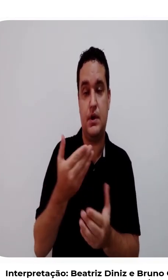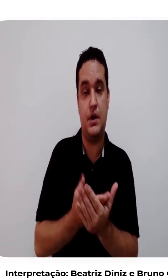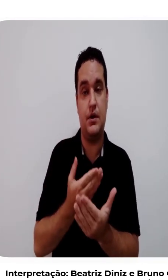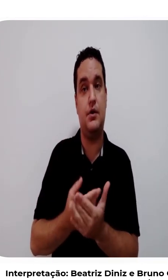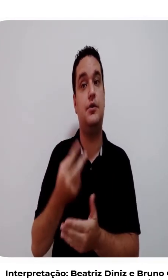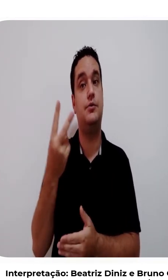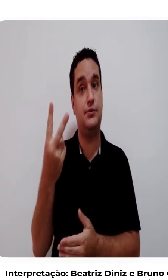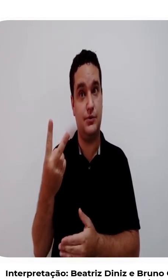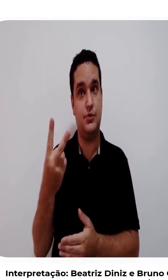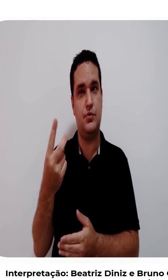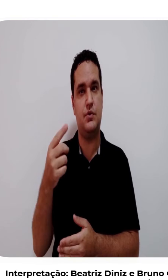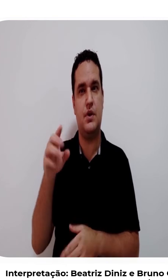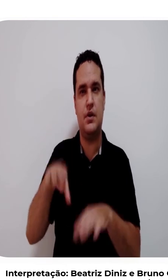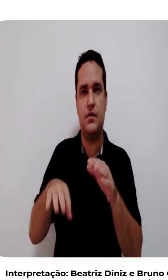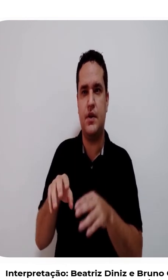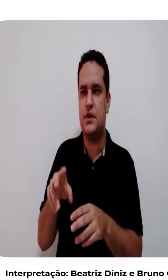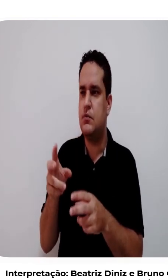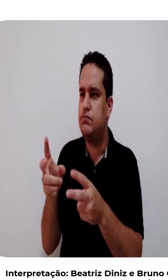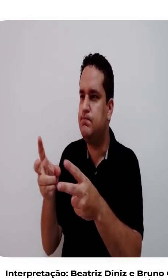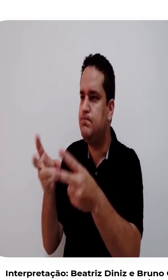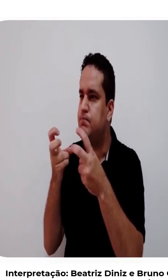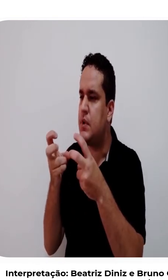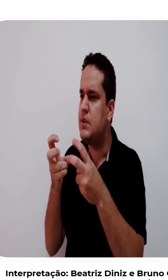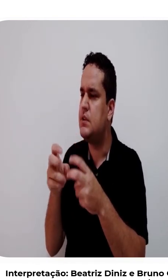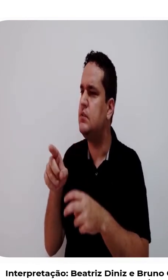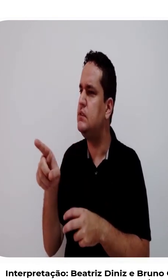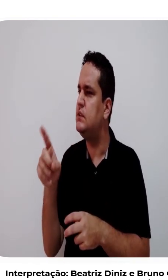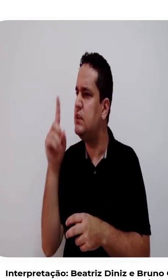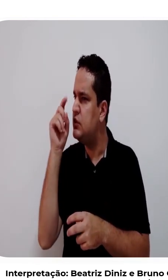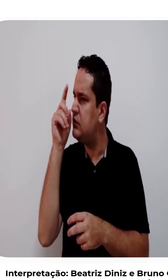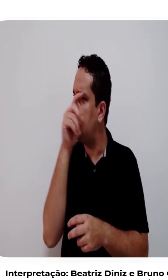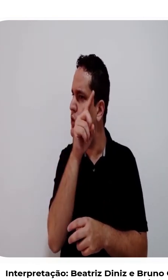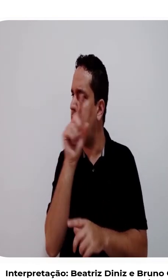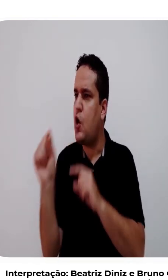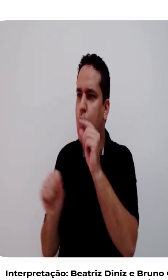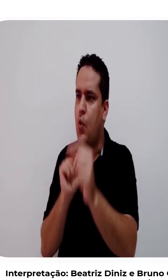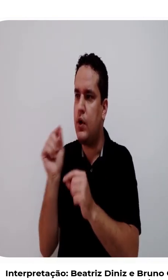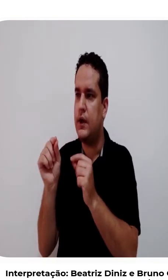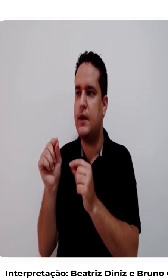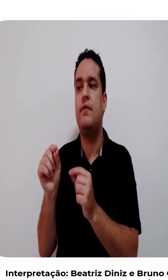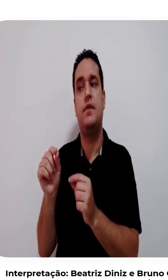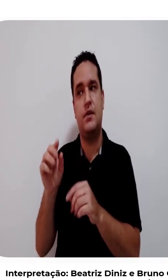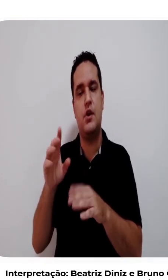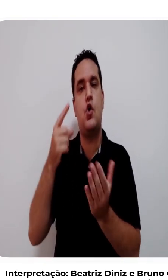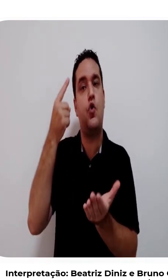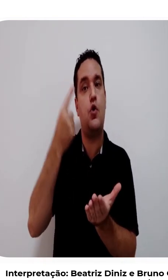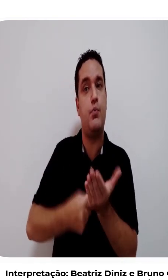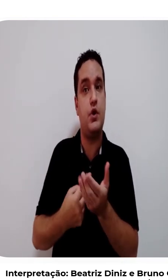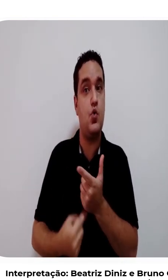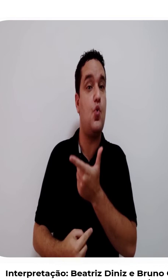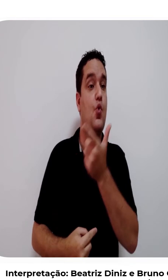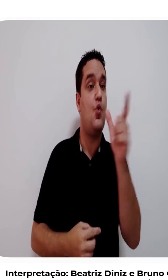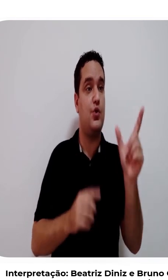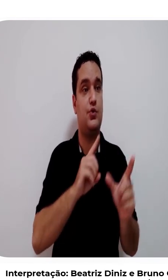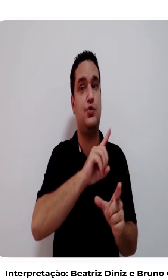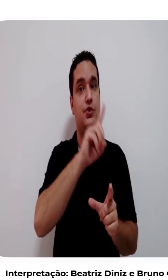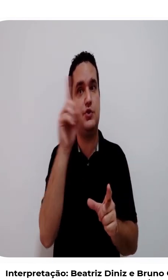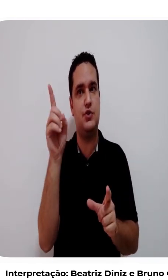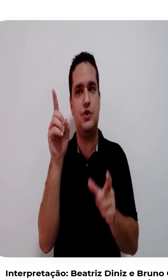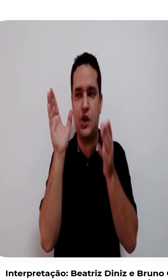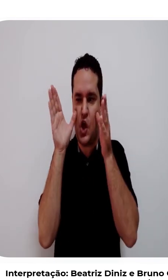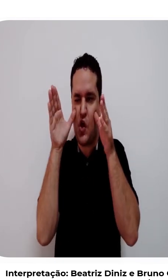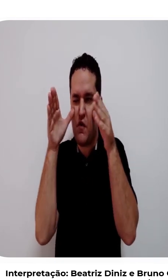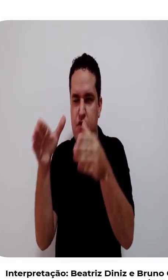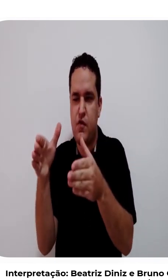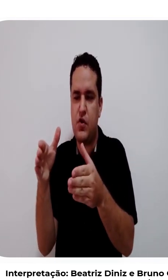alguma dificuldade pontual, específica, a gente marca um outro dia e trabalha especificamente com aquela criança.